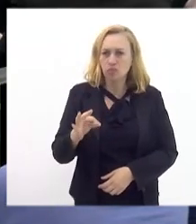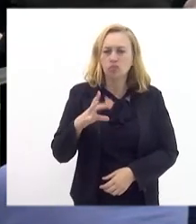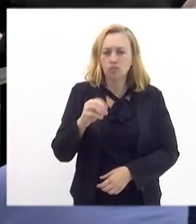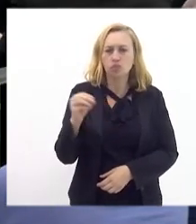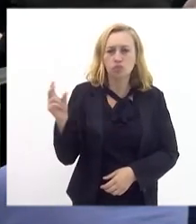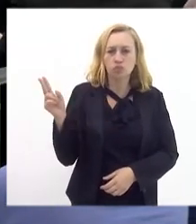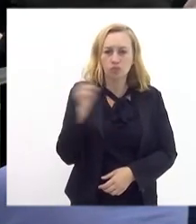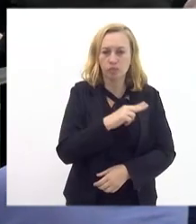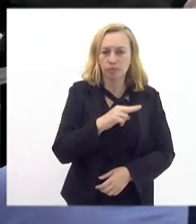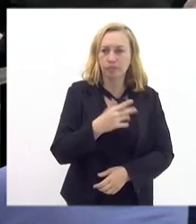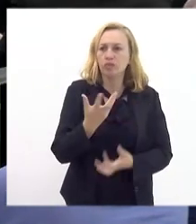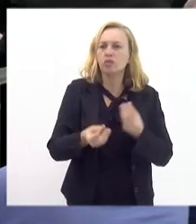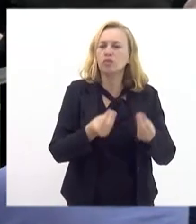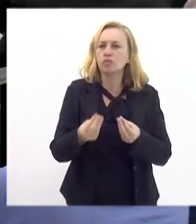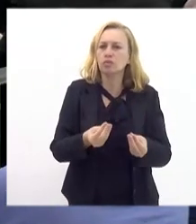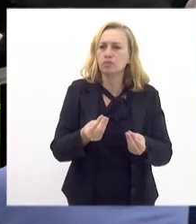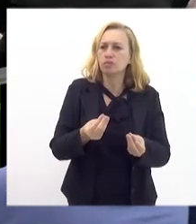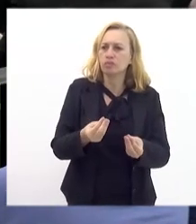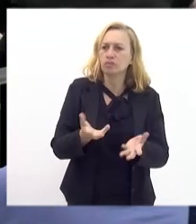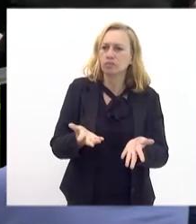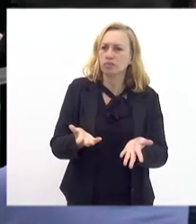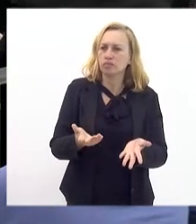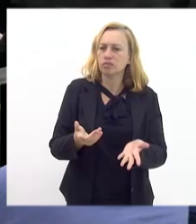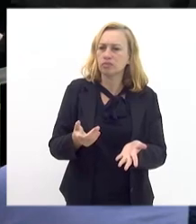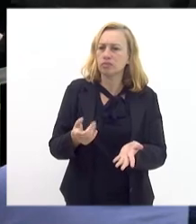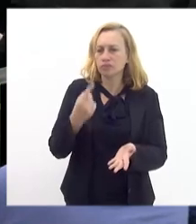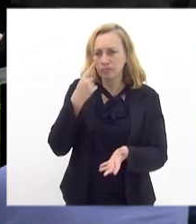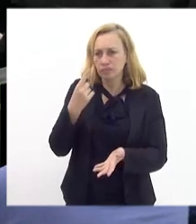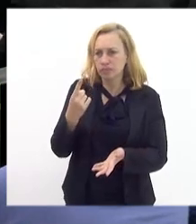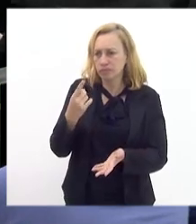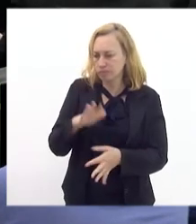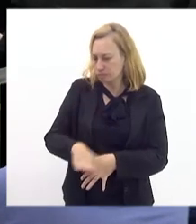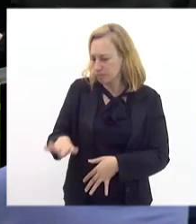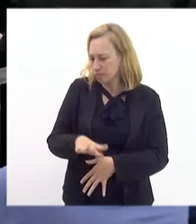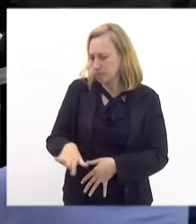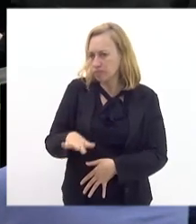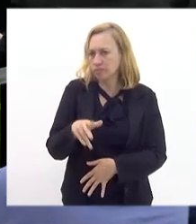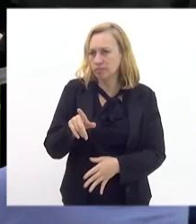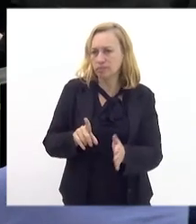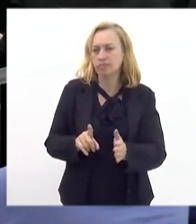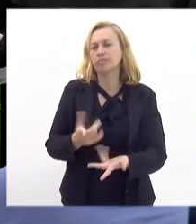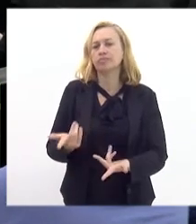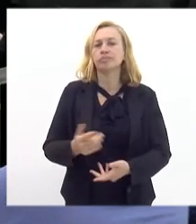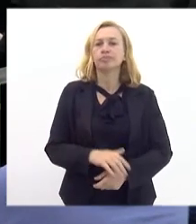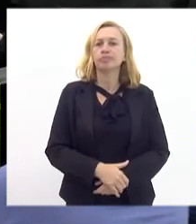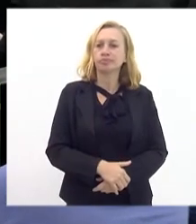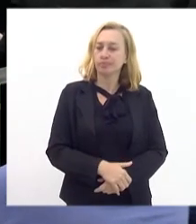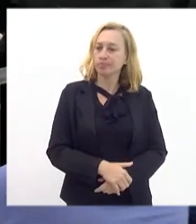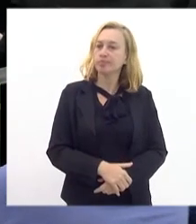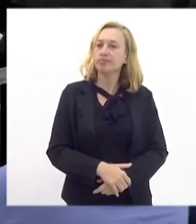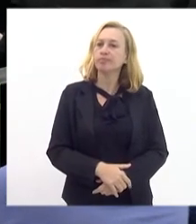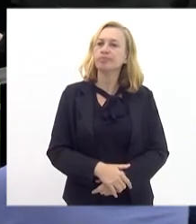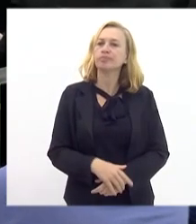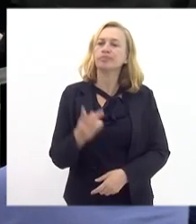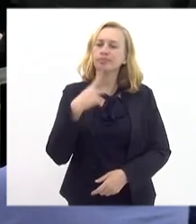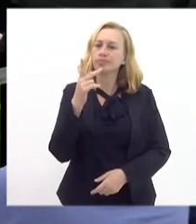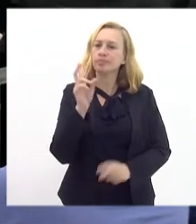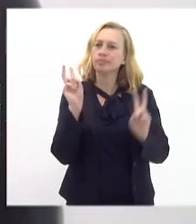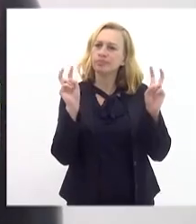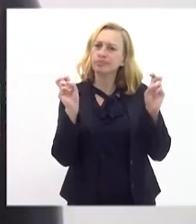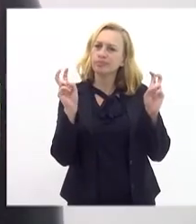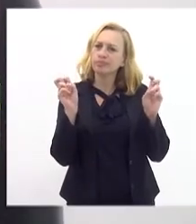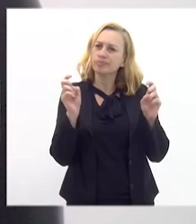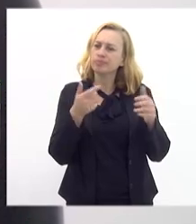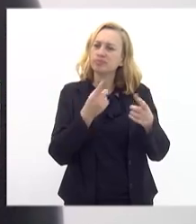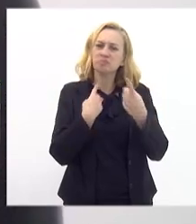por isso tudo chega a ser fantasioso e contar com uma criança porque é que falta de ojo muito rápido aí você me coloca aqui que essas questões